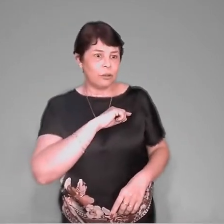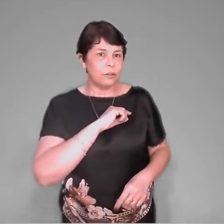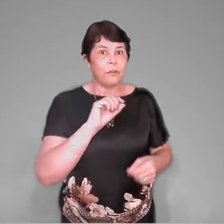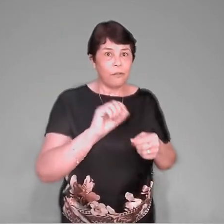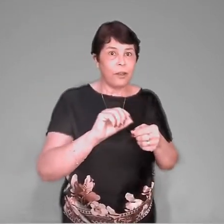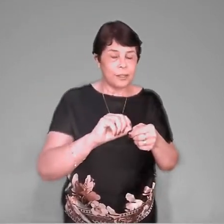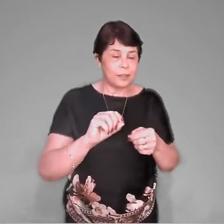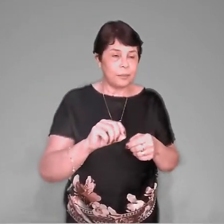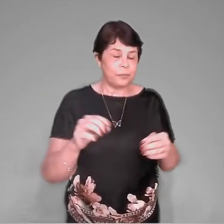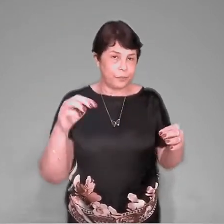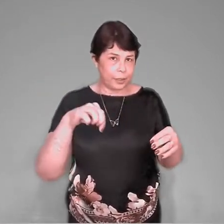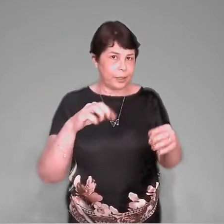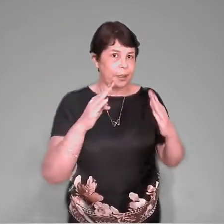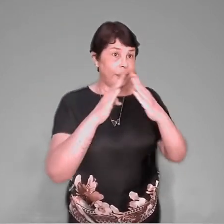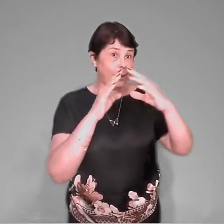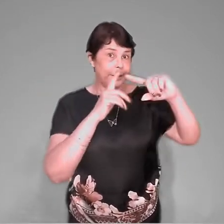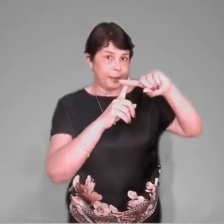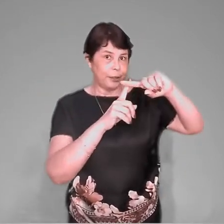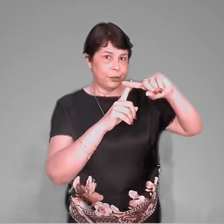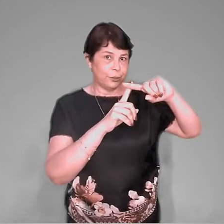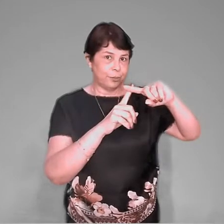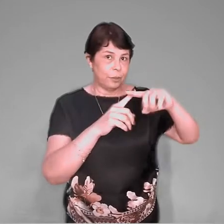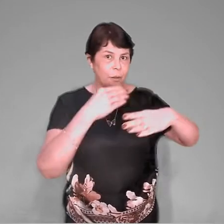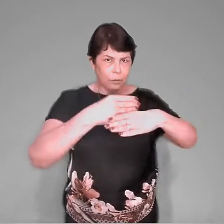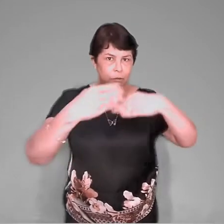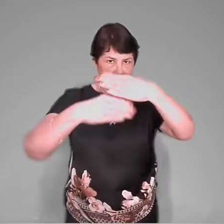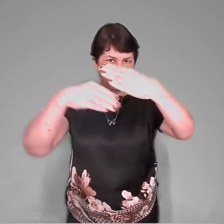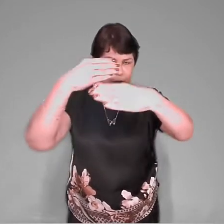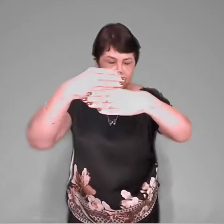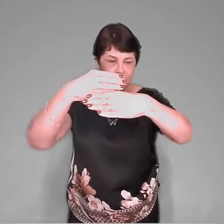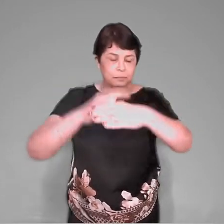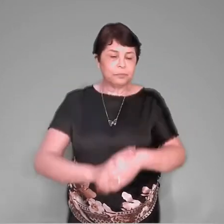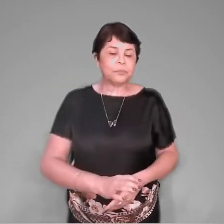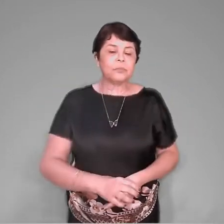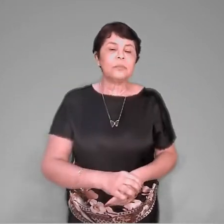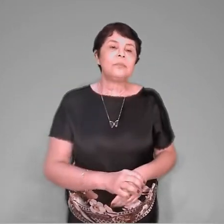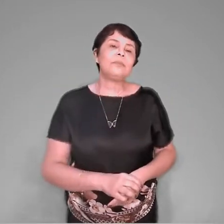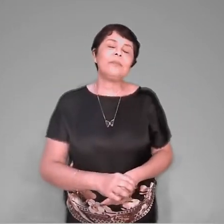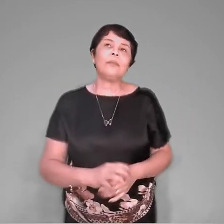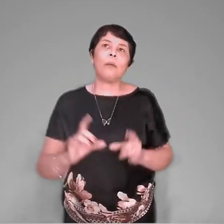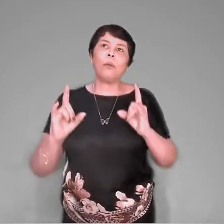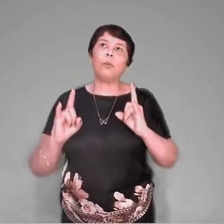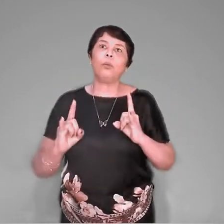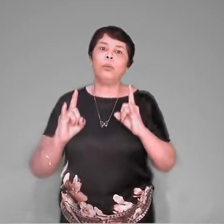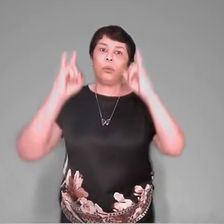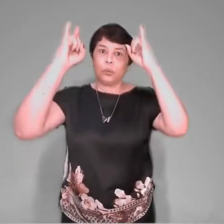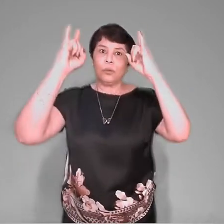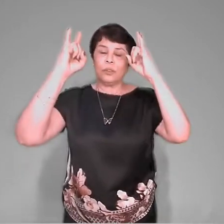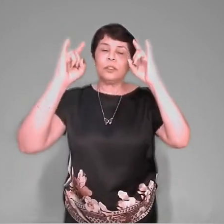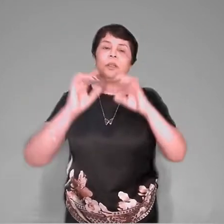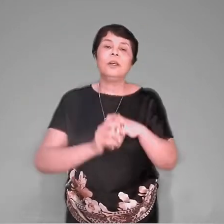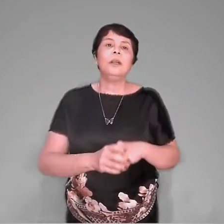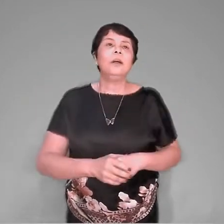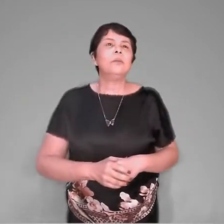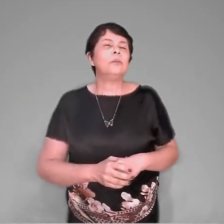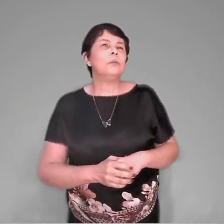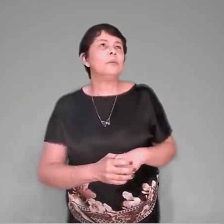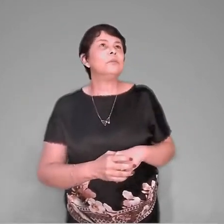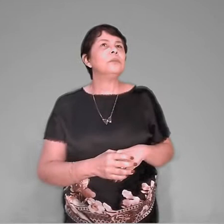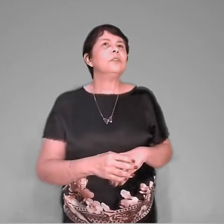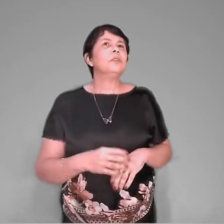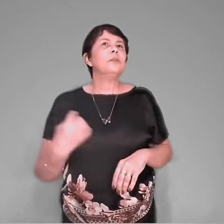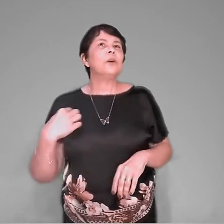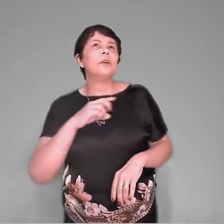diferentes dos medievais, os templos protestantes geralmente são quadrados, né? Não tem aquele aspecto medieval, a torre apontada